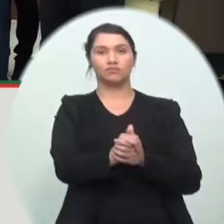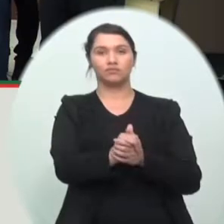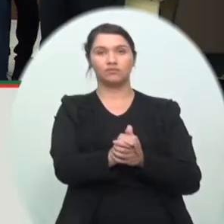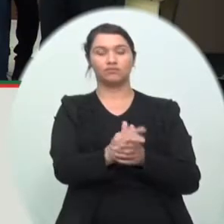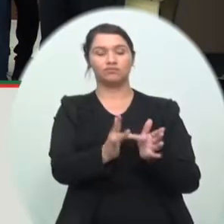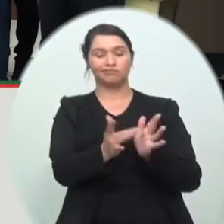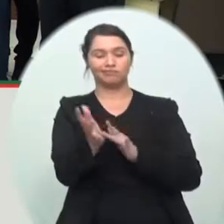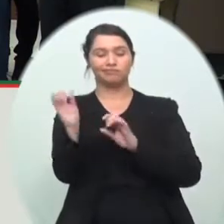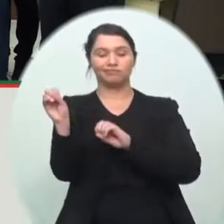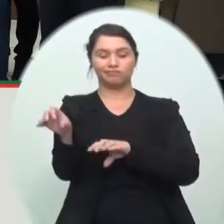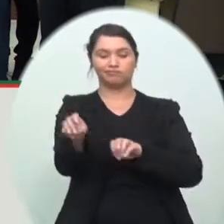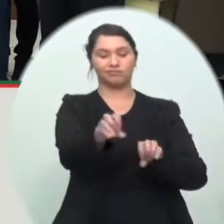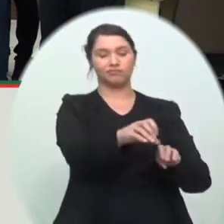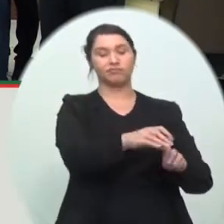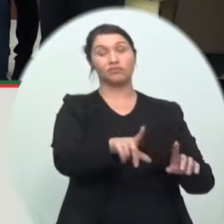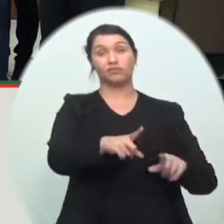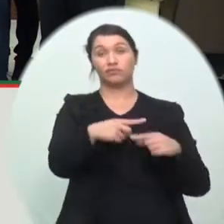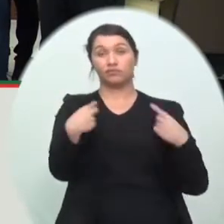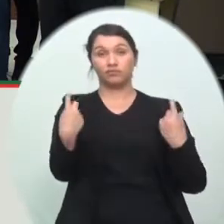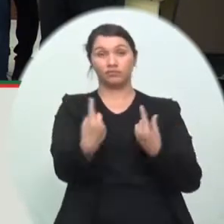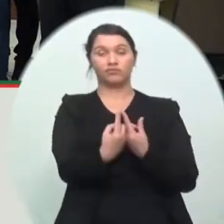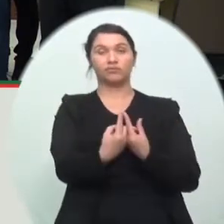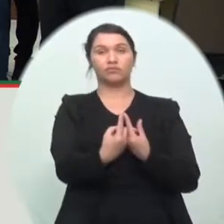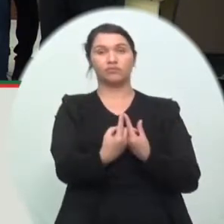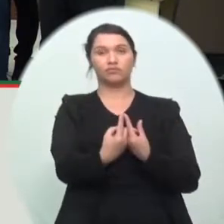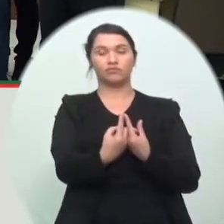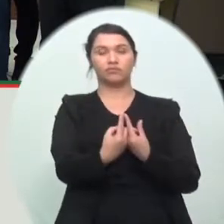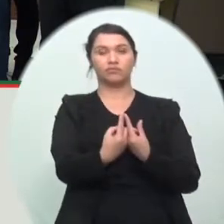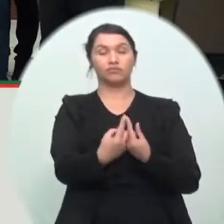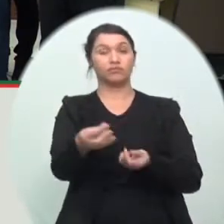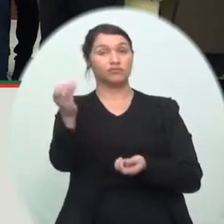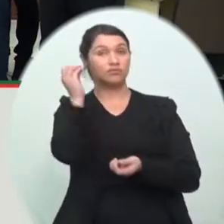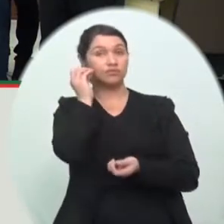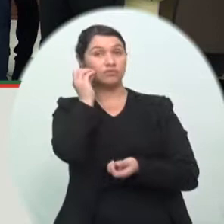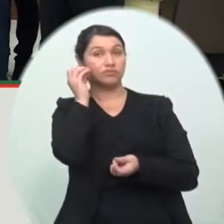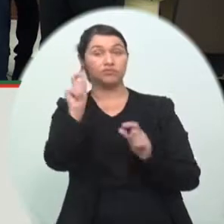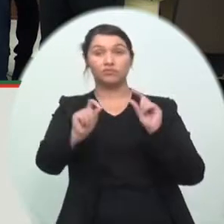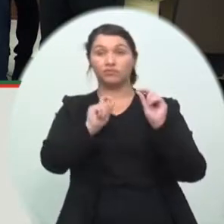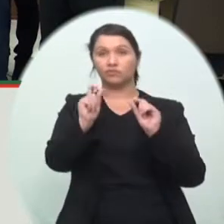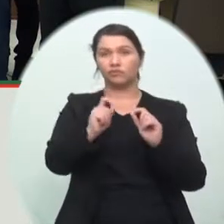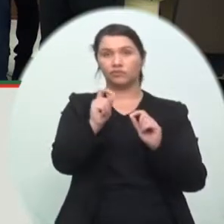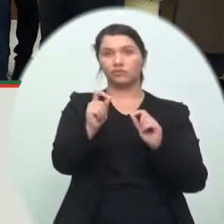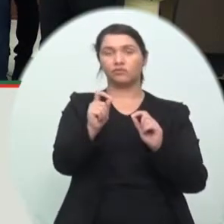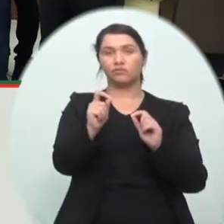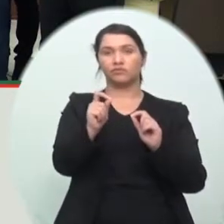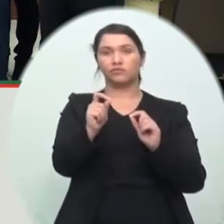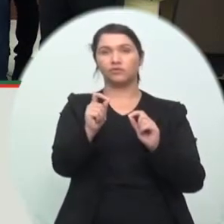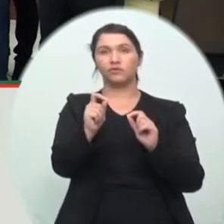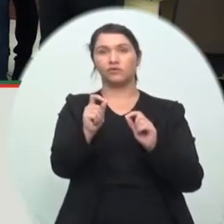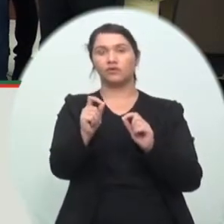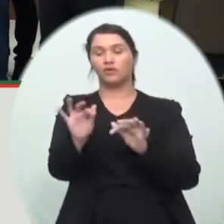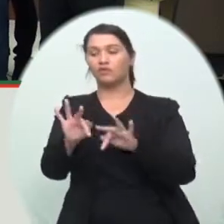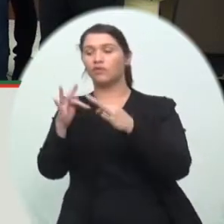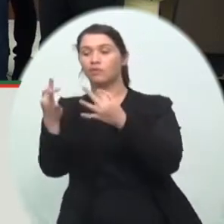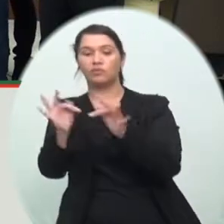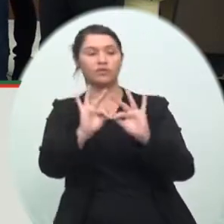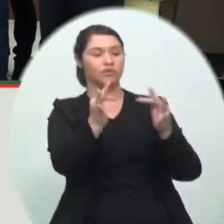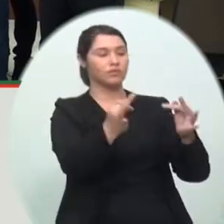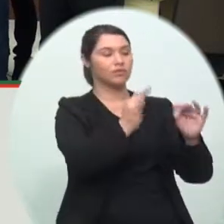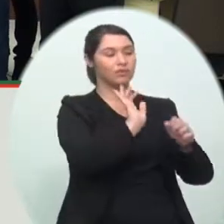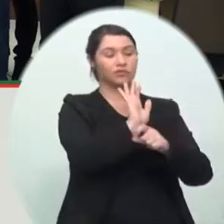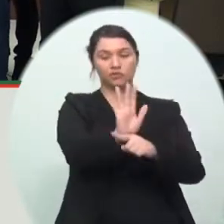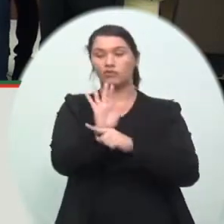que a gente está sempre tentando abraçar mais e mais famílias, mas nem sempre é